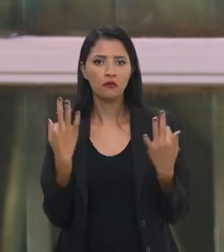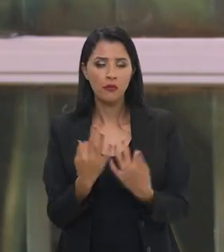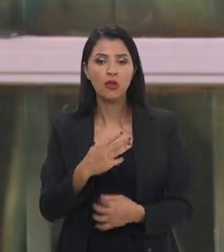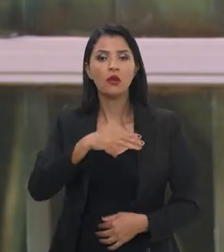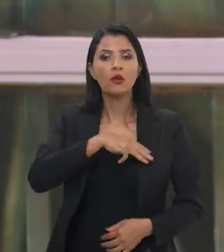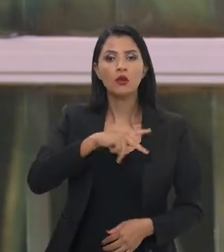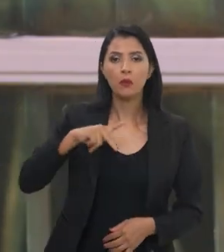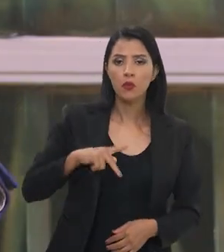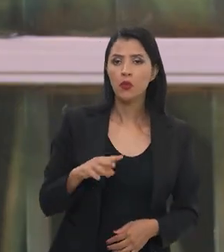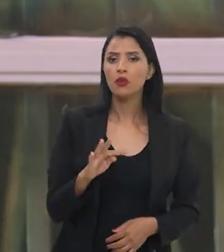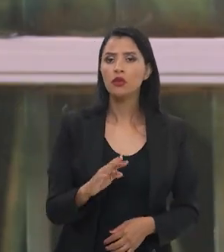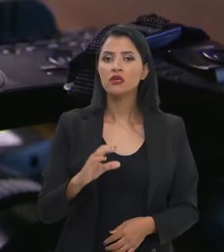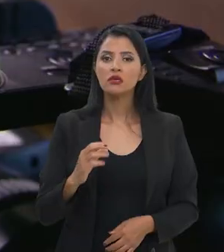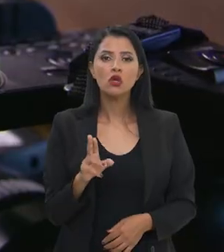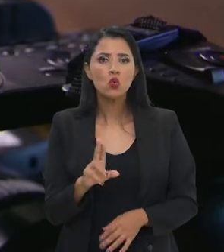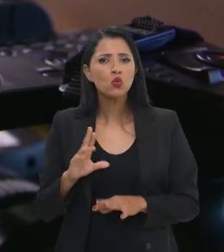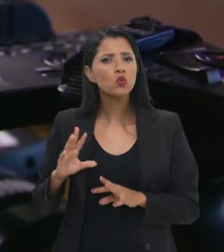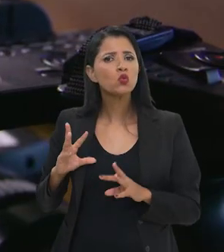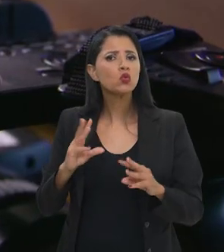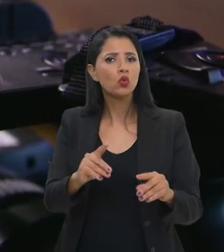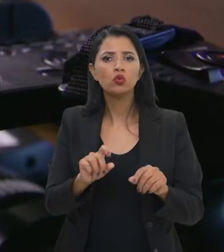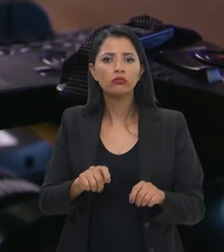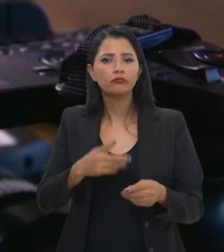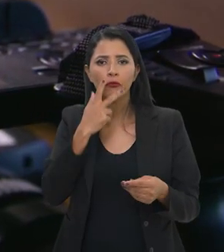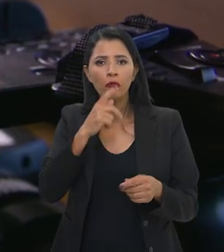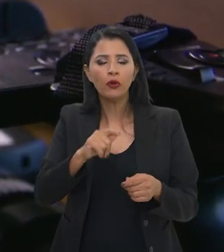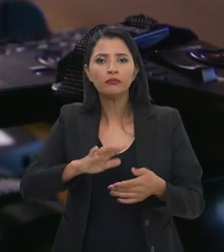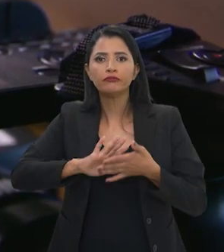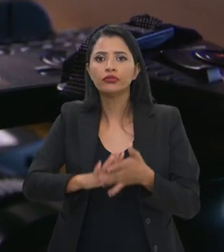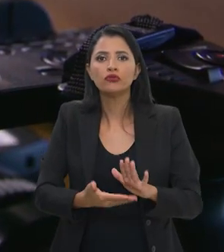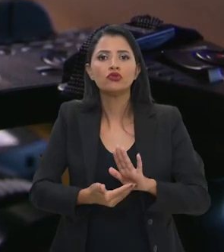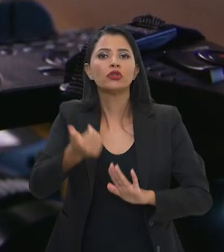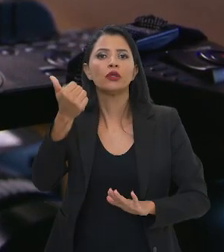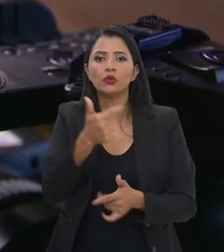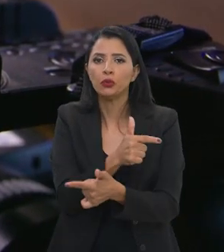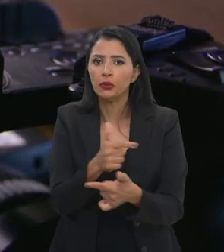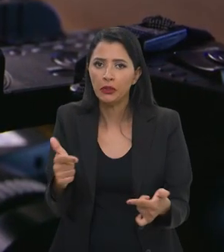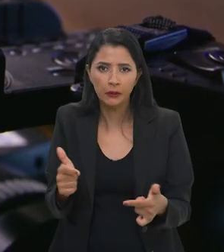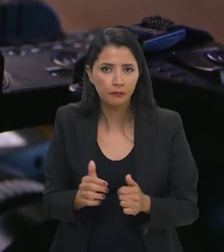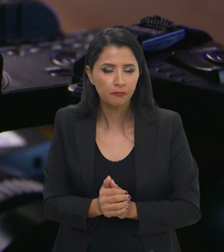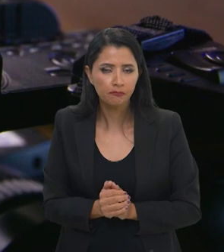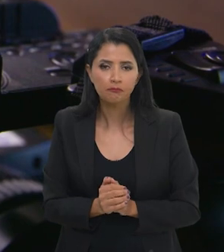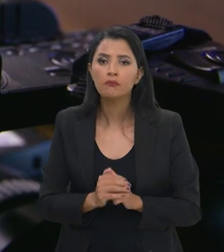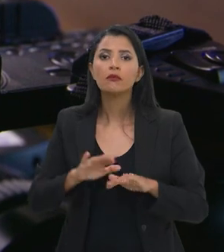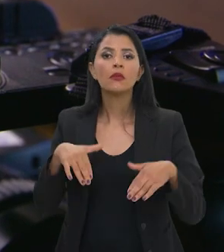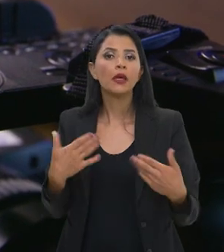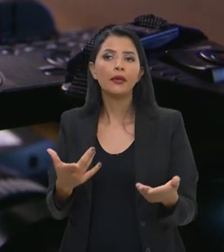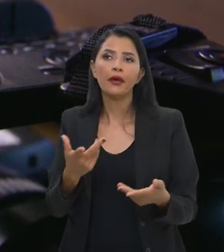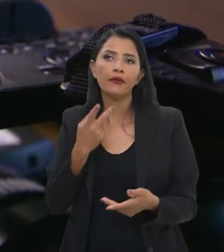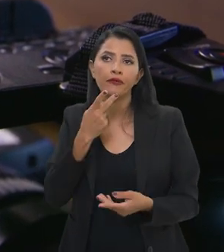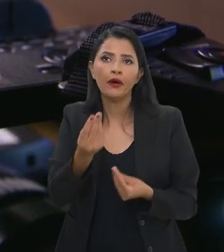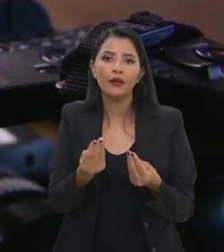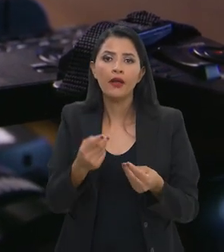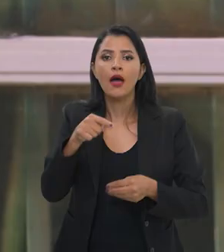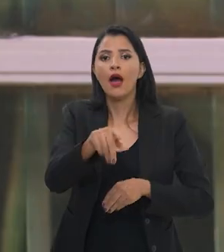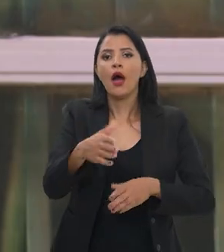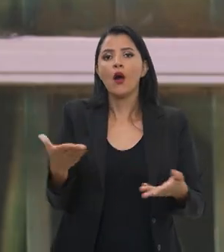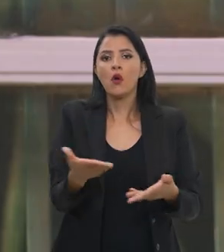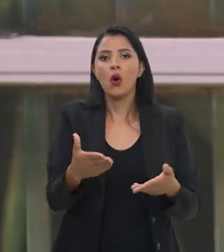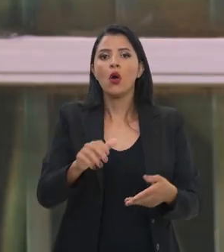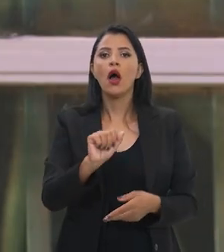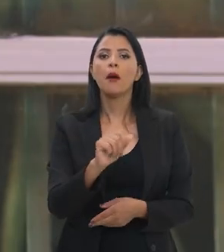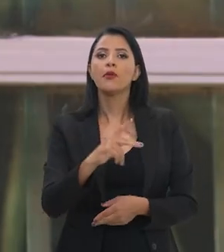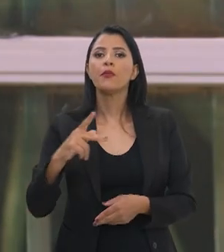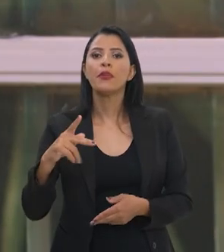Família o Ministério Público TCU tudo isso aqui foi rasgado não tem mais e aí coloca olha agora